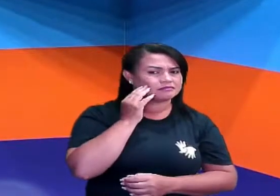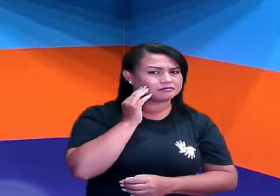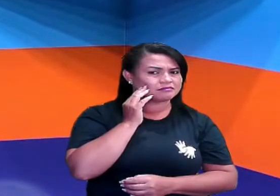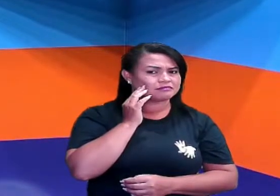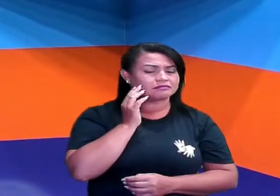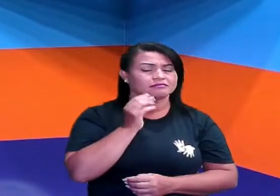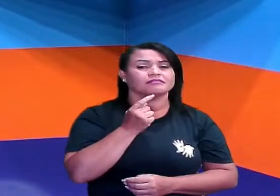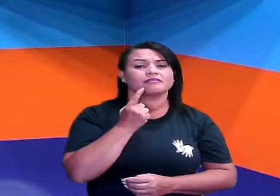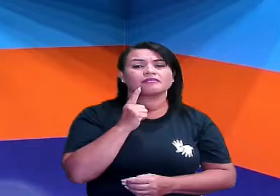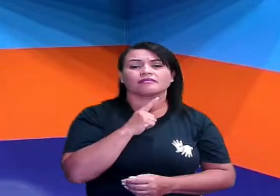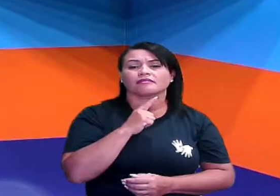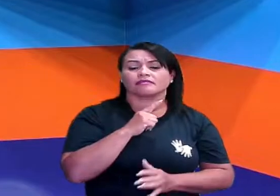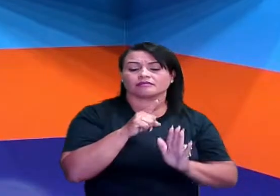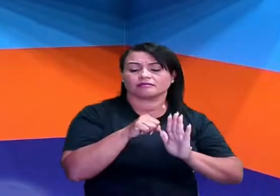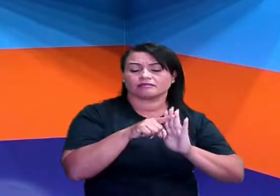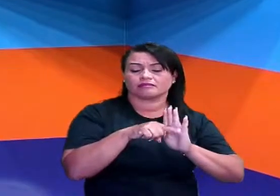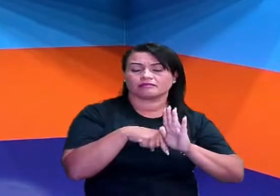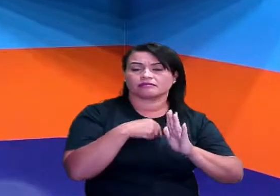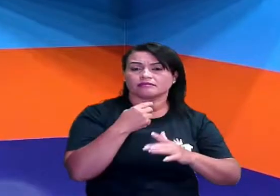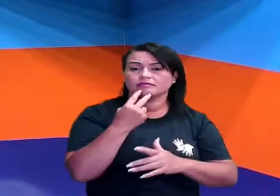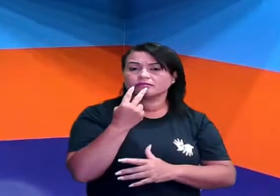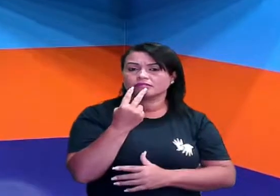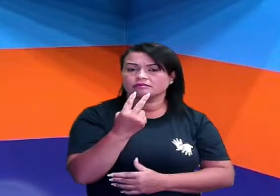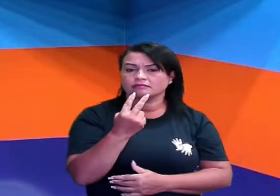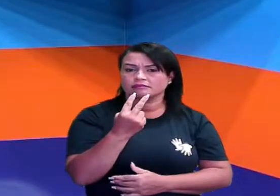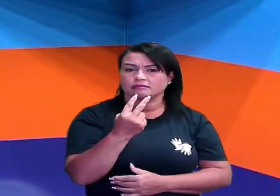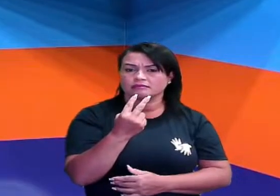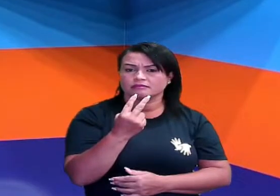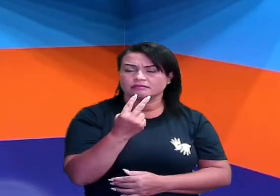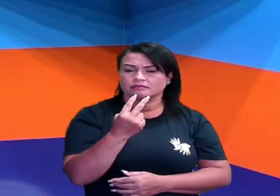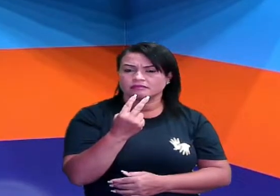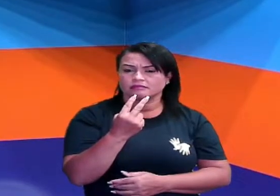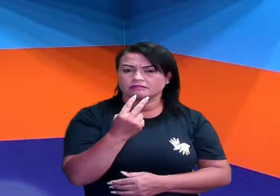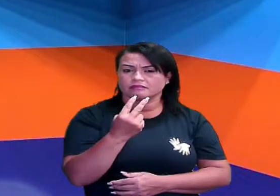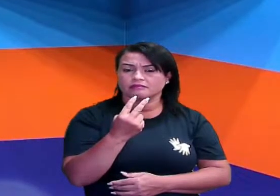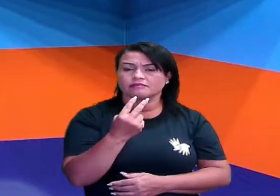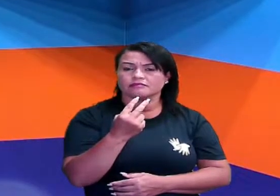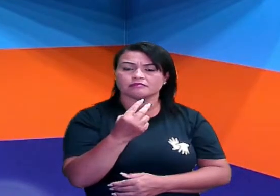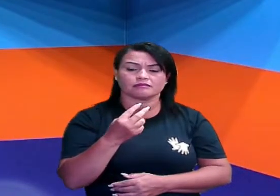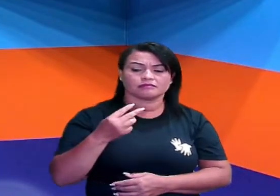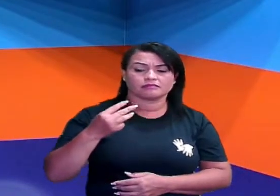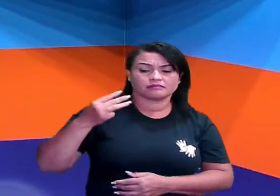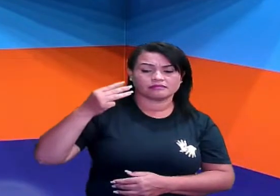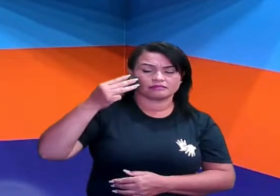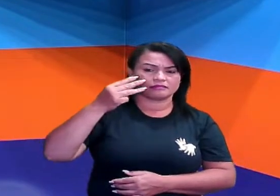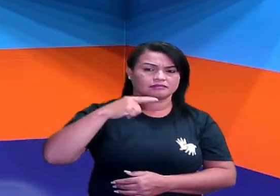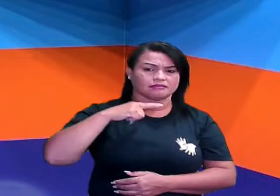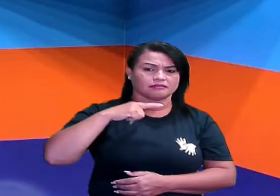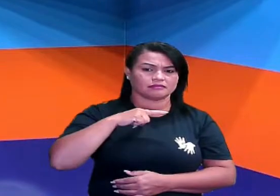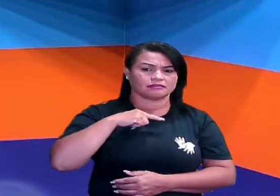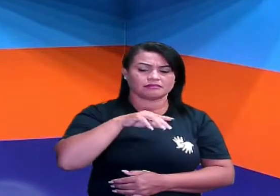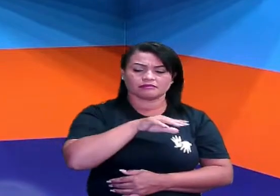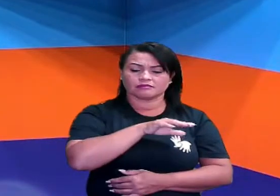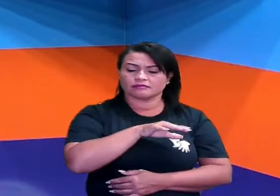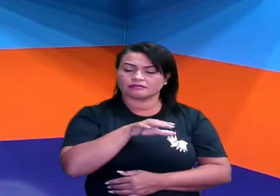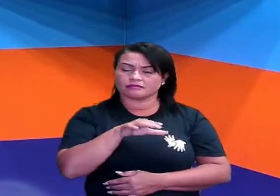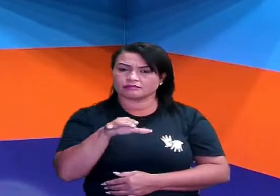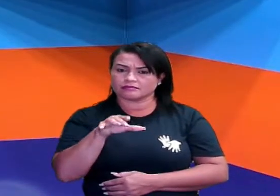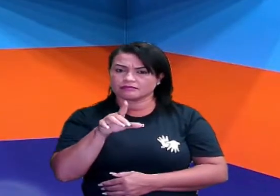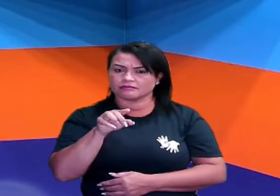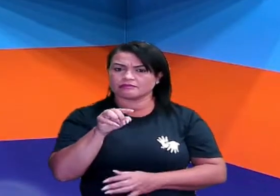tenho menos 2 elevado a 3, tá certo? A minha base, ela está o